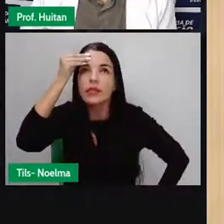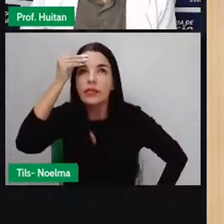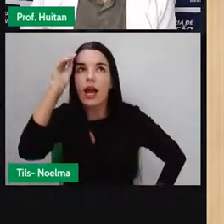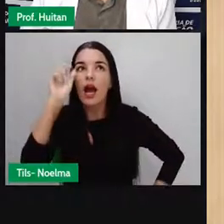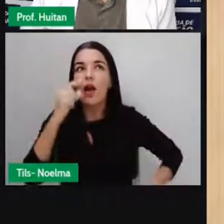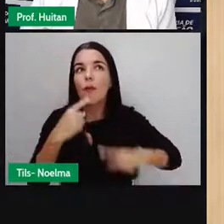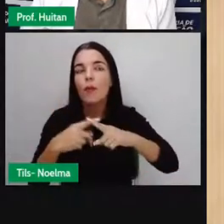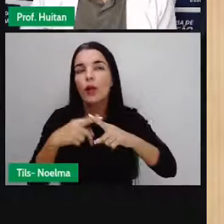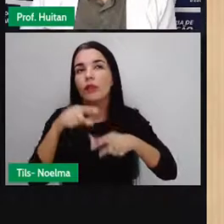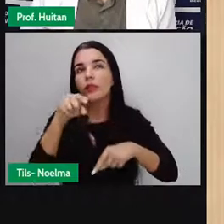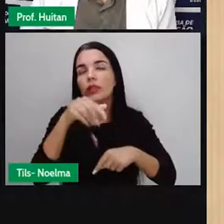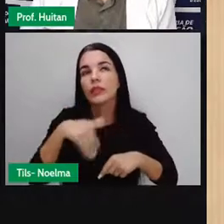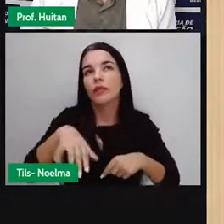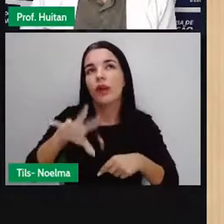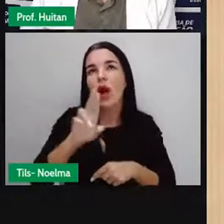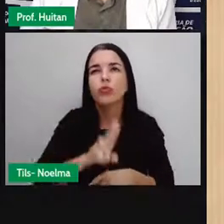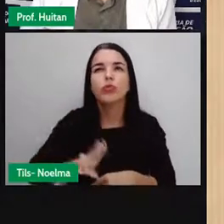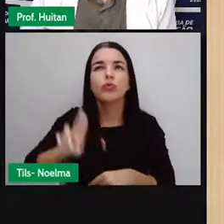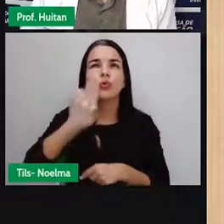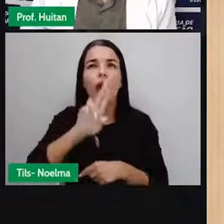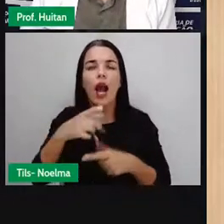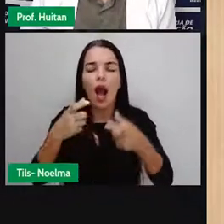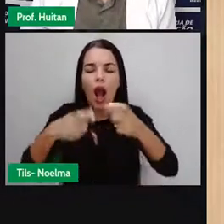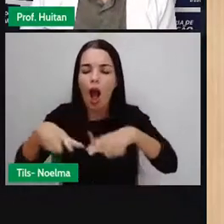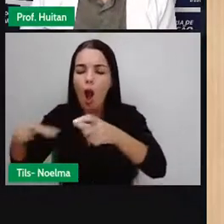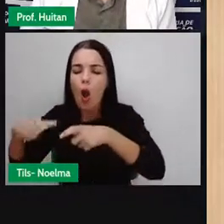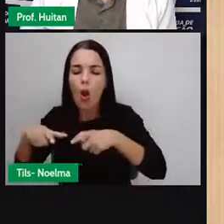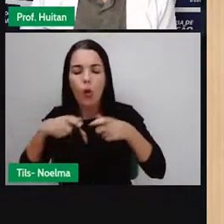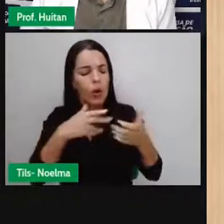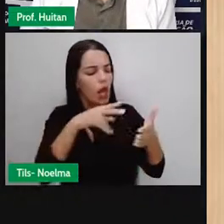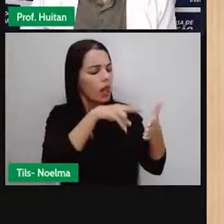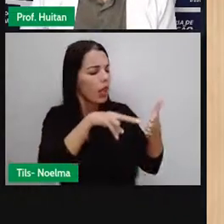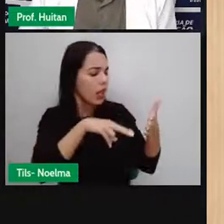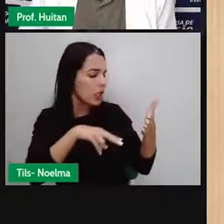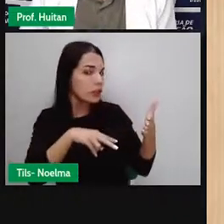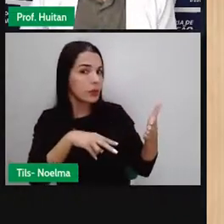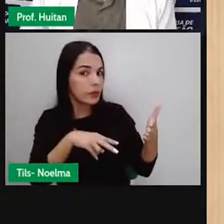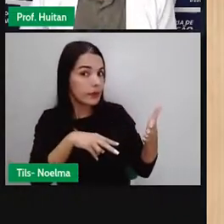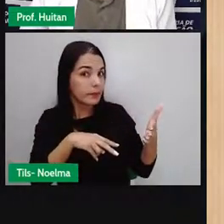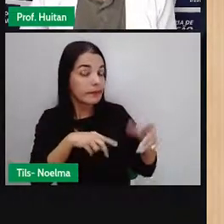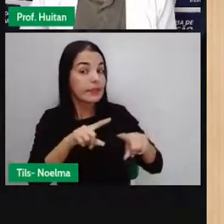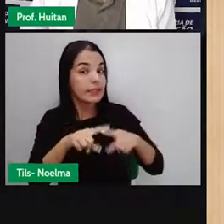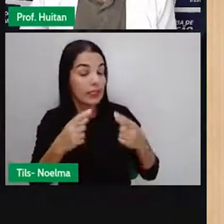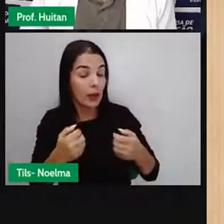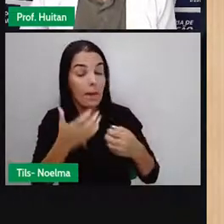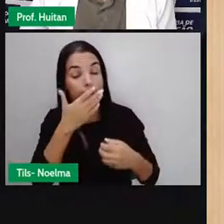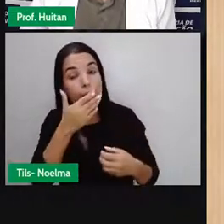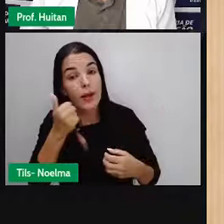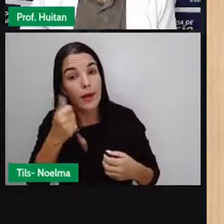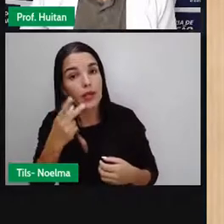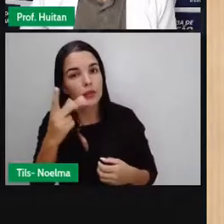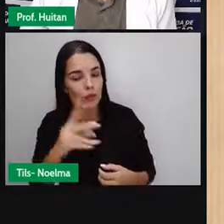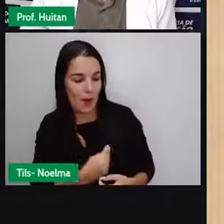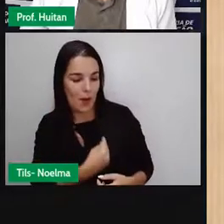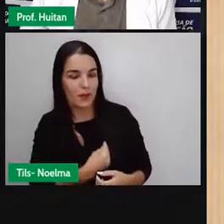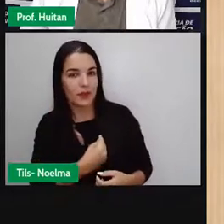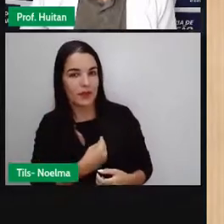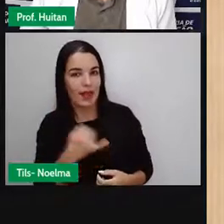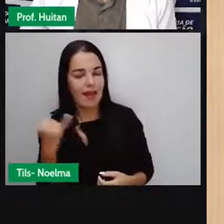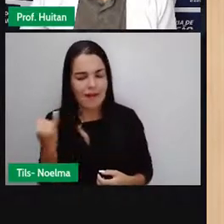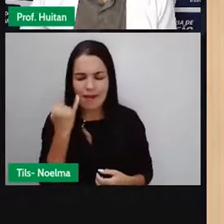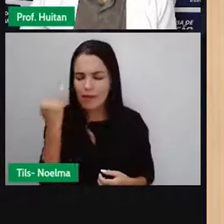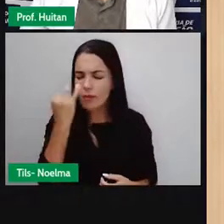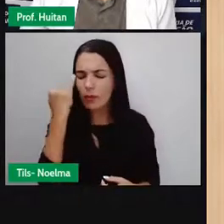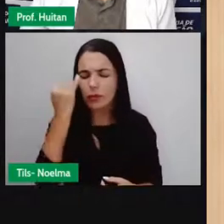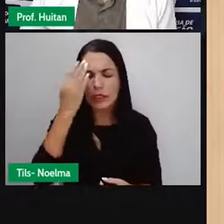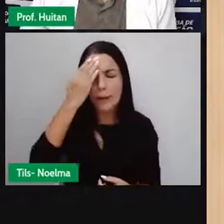vai utilizar para evoluir, né, em vários aspectos da sua vida. A leitura é imprescindível